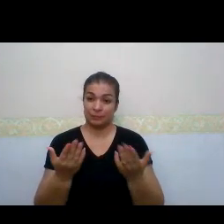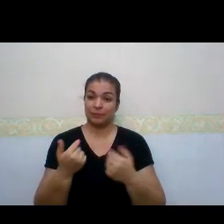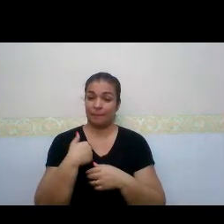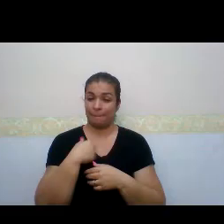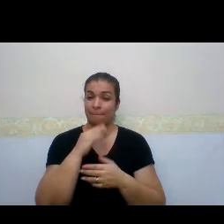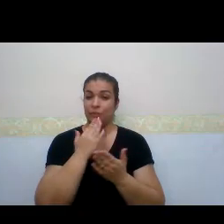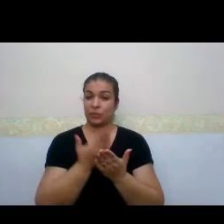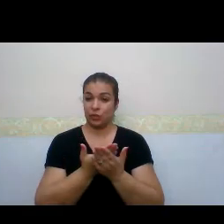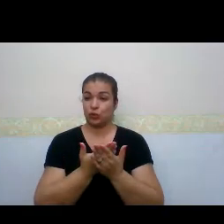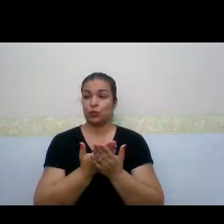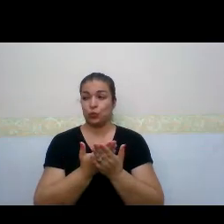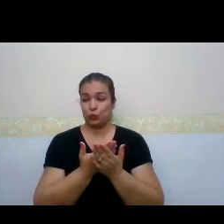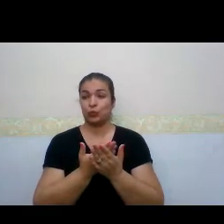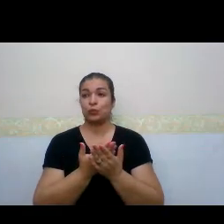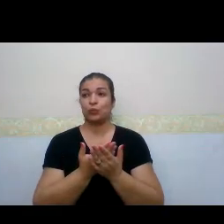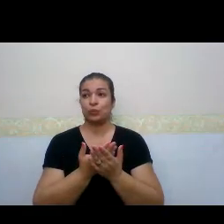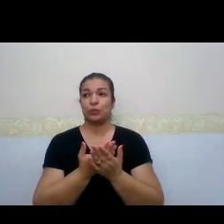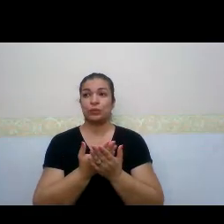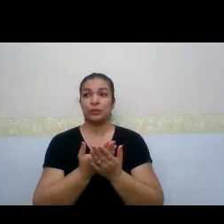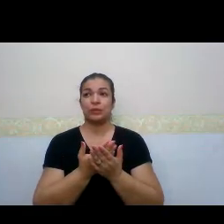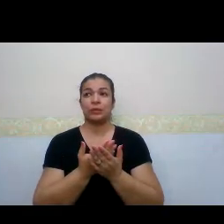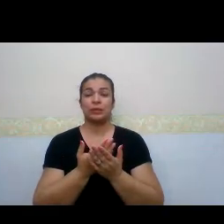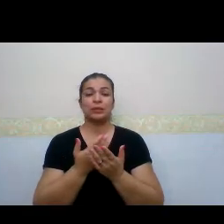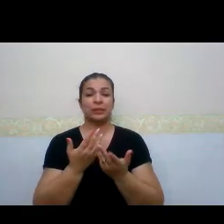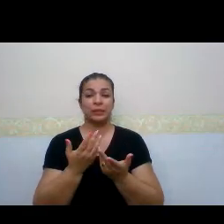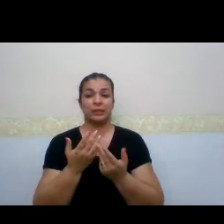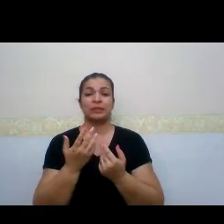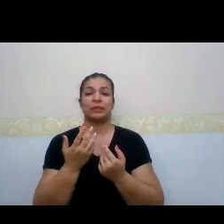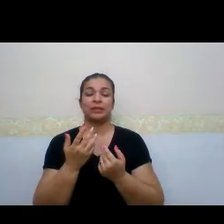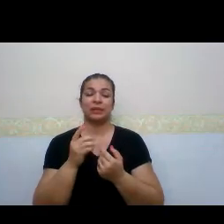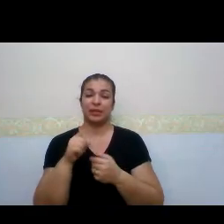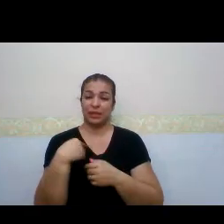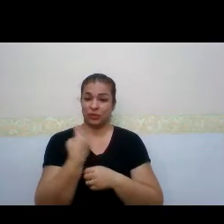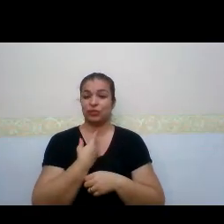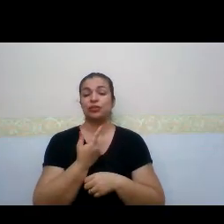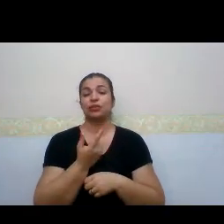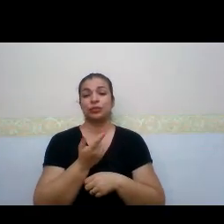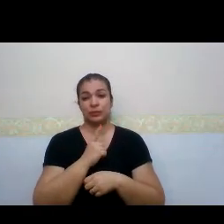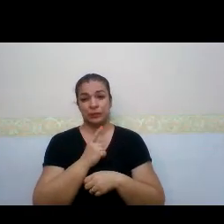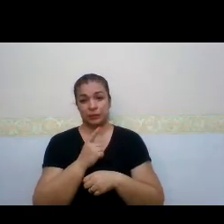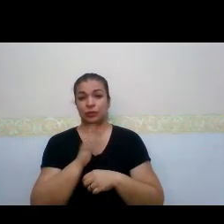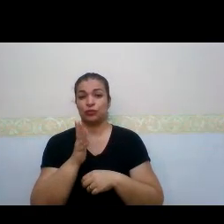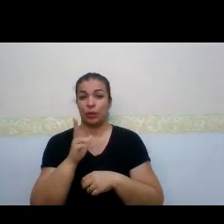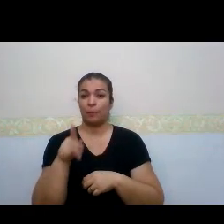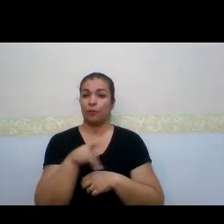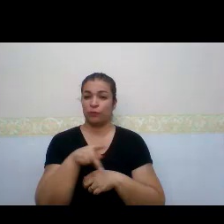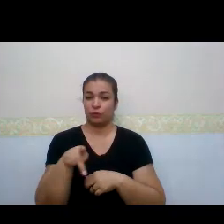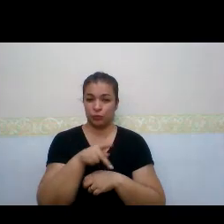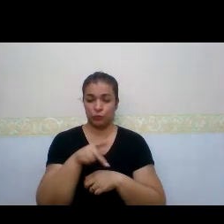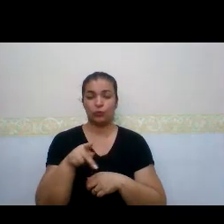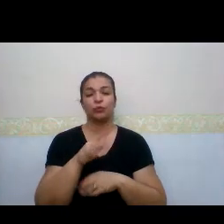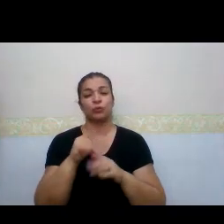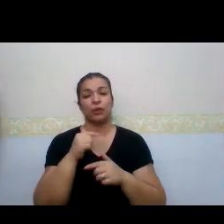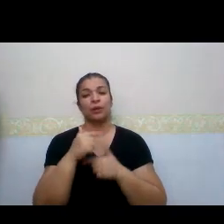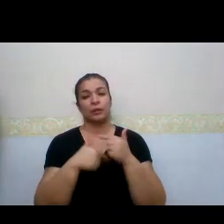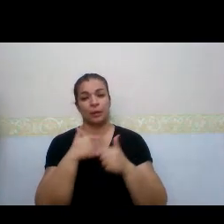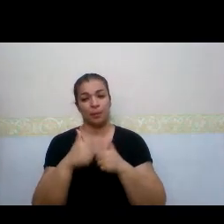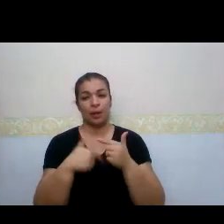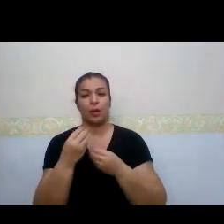que ainda temos muito que caminhar. Já temos muitas professoras e professores que trabalham esse processo